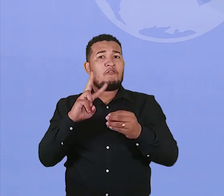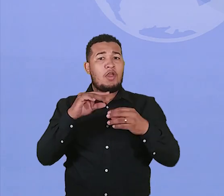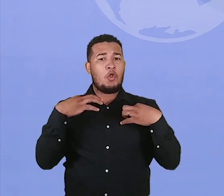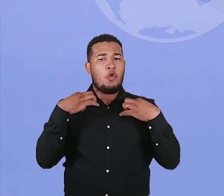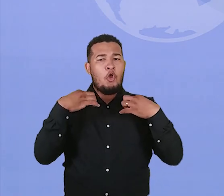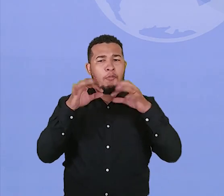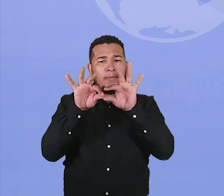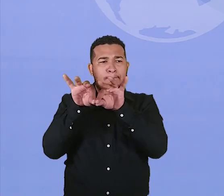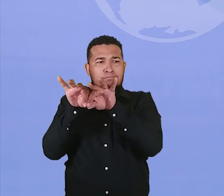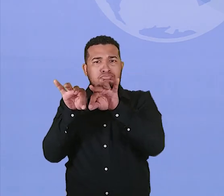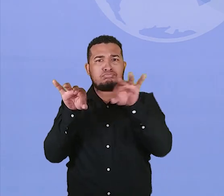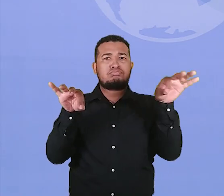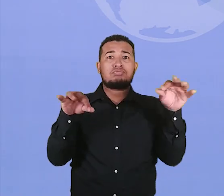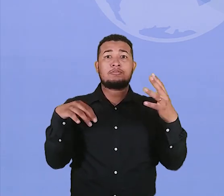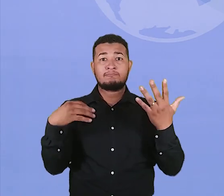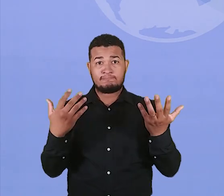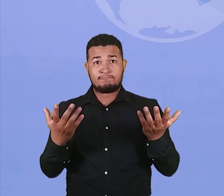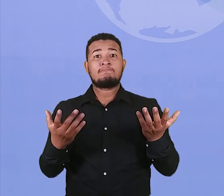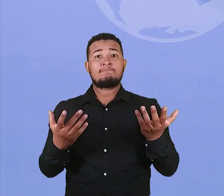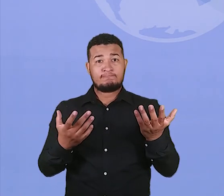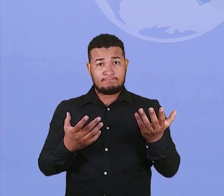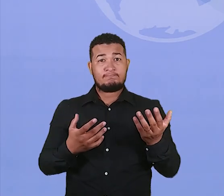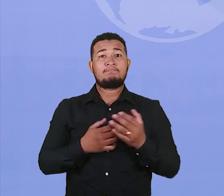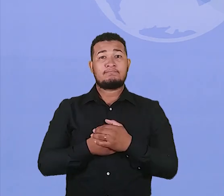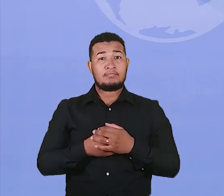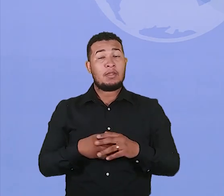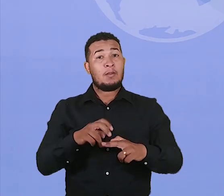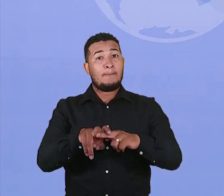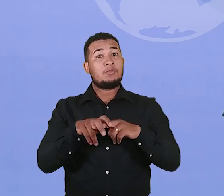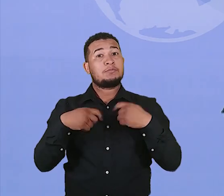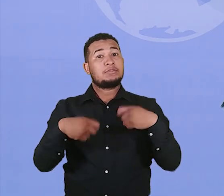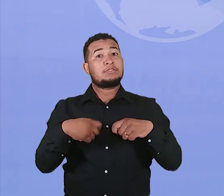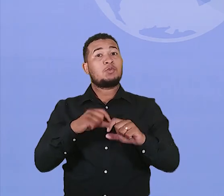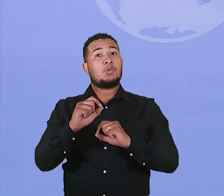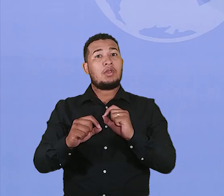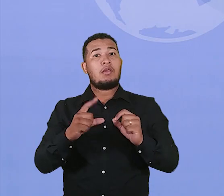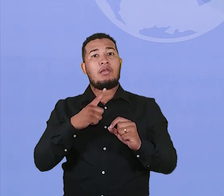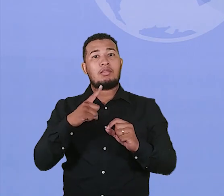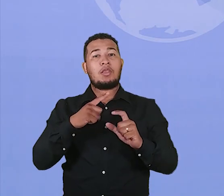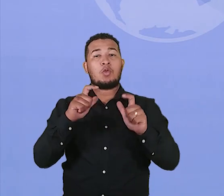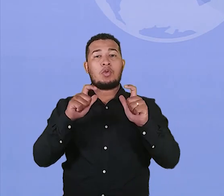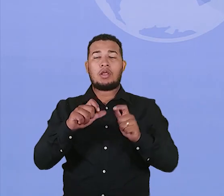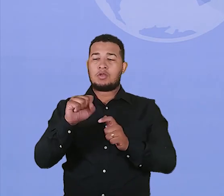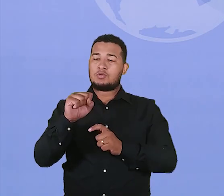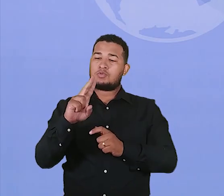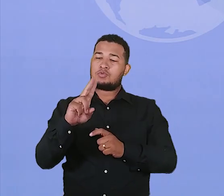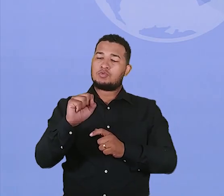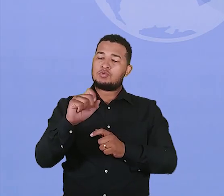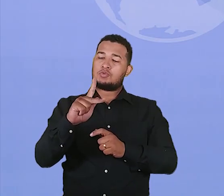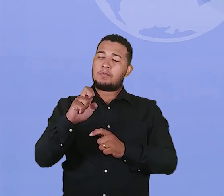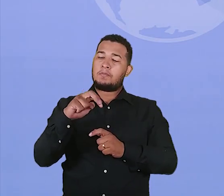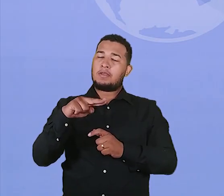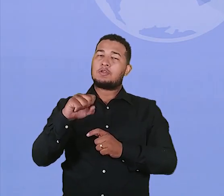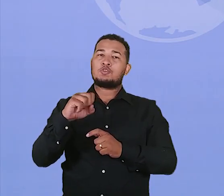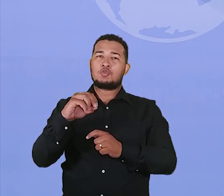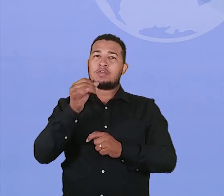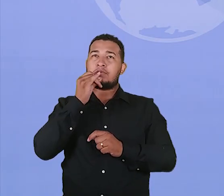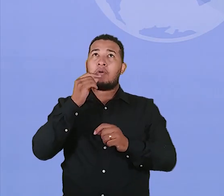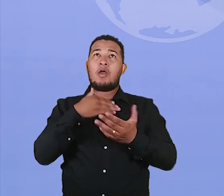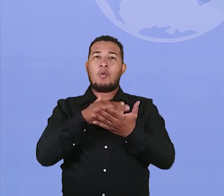minúsculo né então para você estender uma roupa você tem que ter um varal suspenso